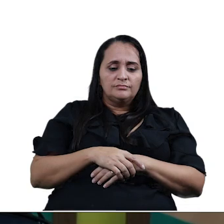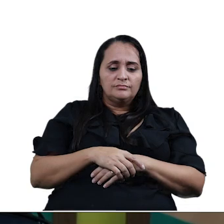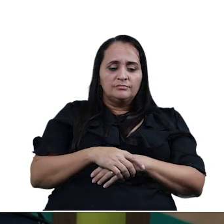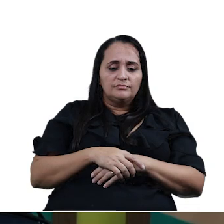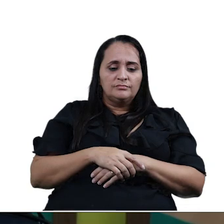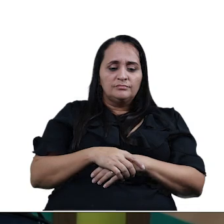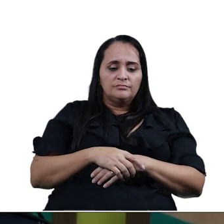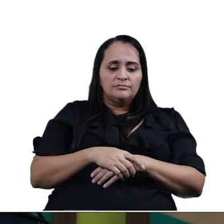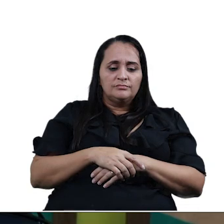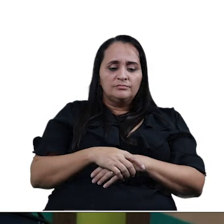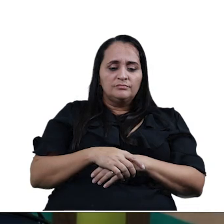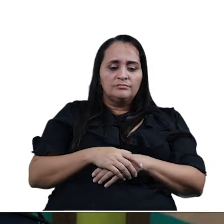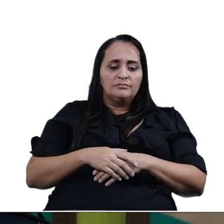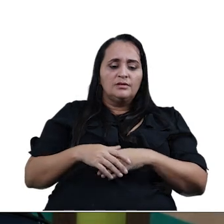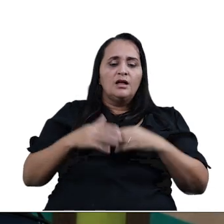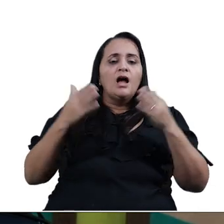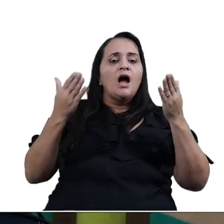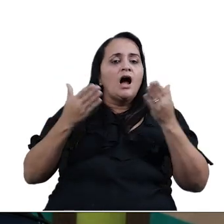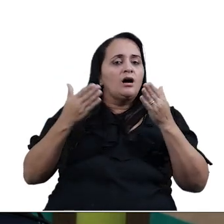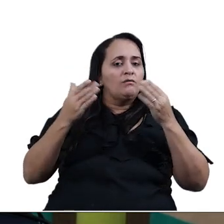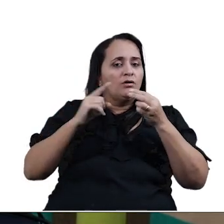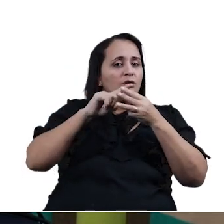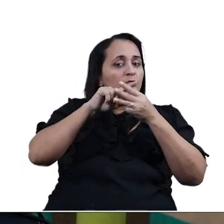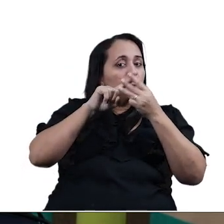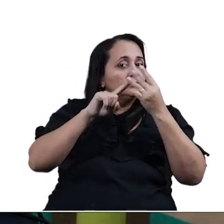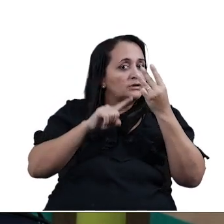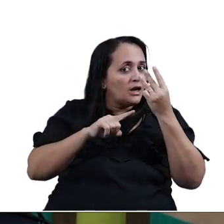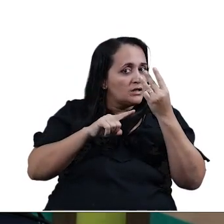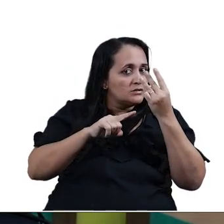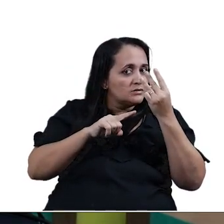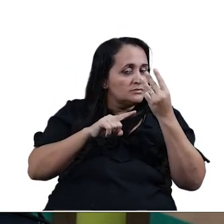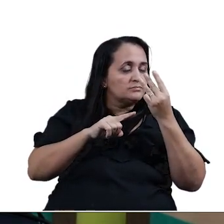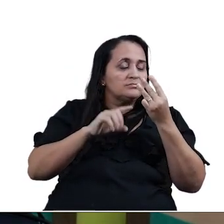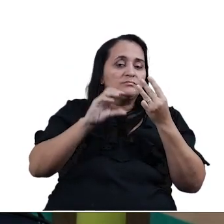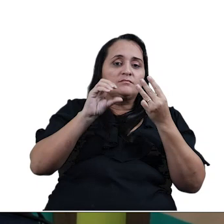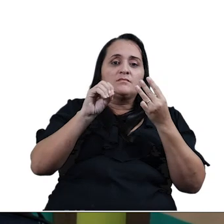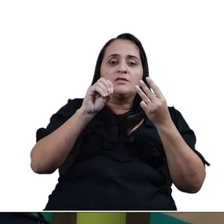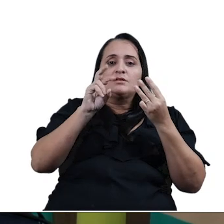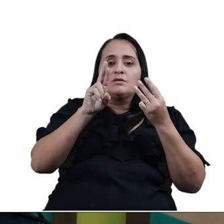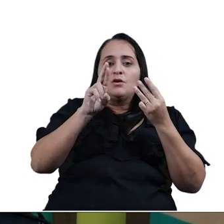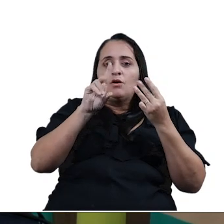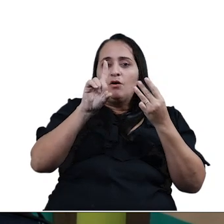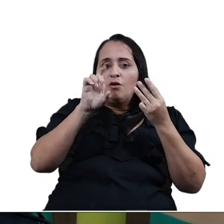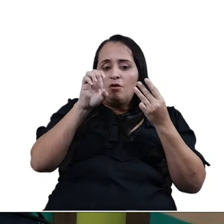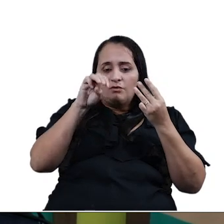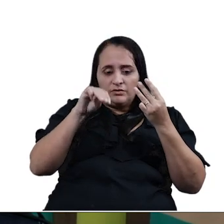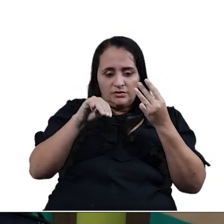ordem, né? Um número com 3 ordens. A ordem da unidade,